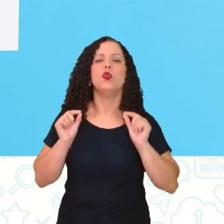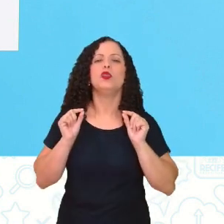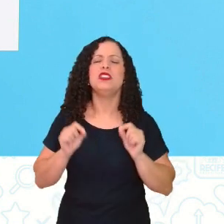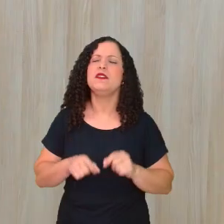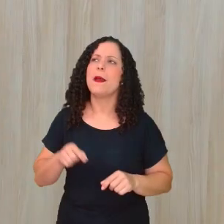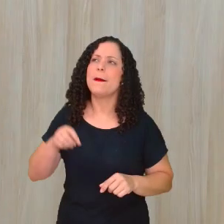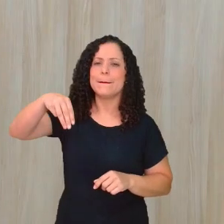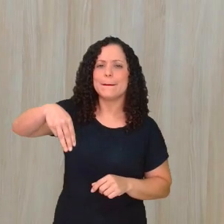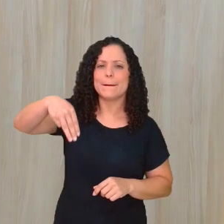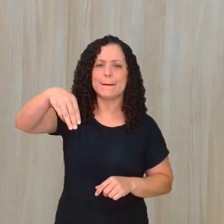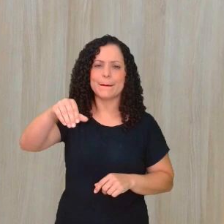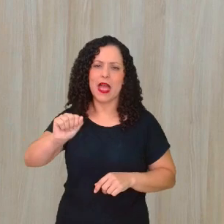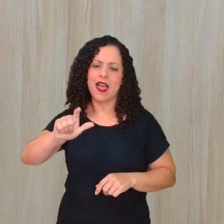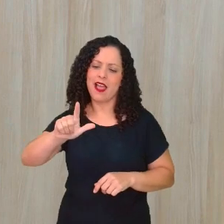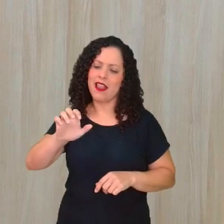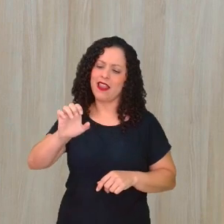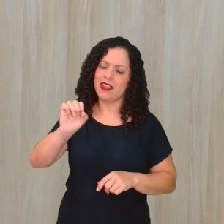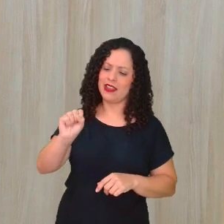da origem